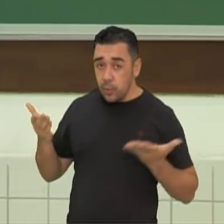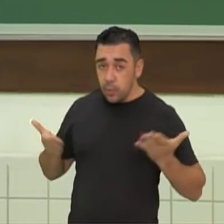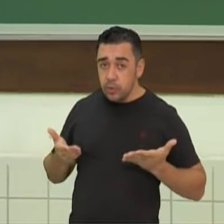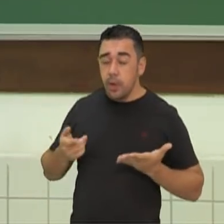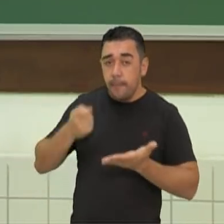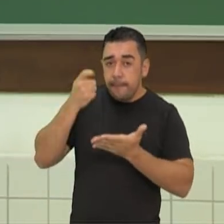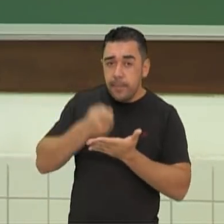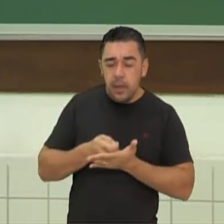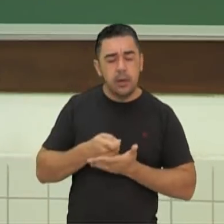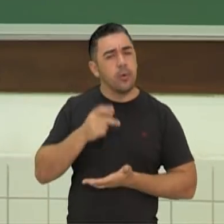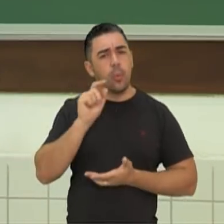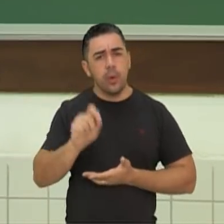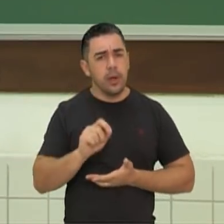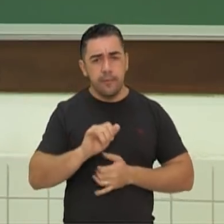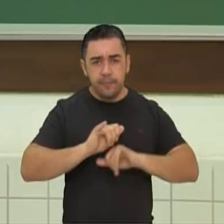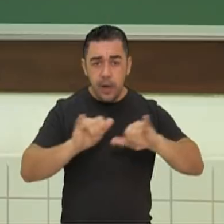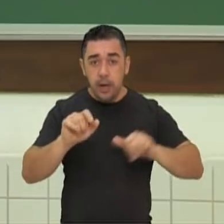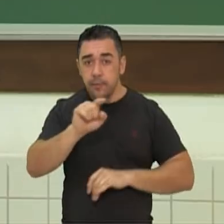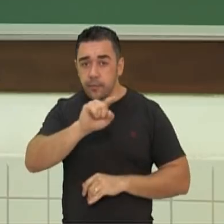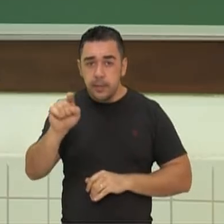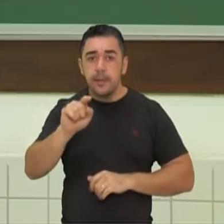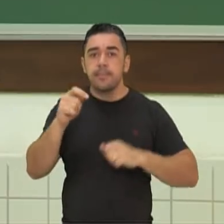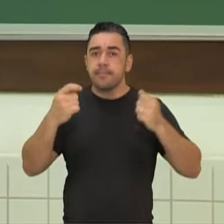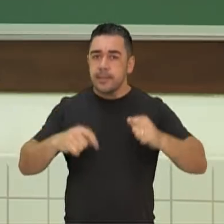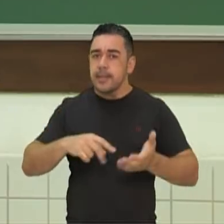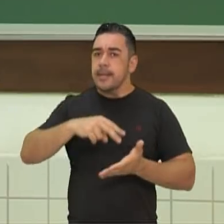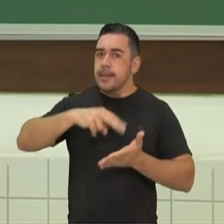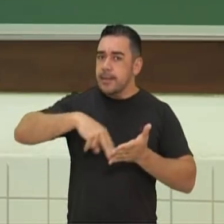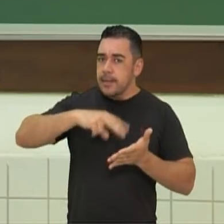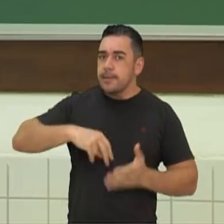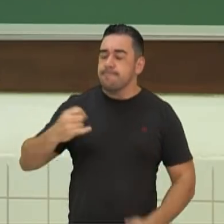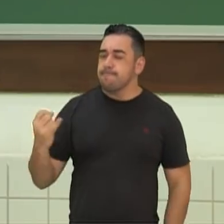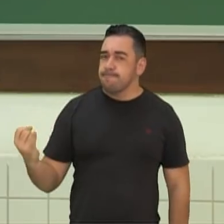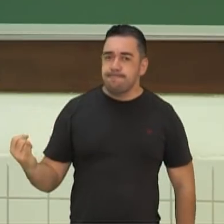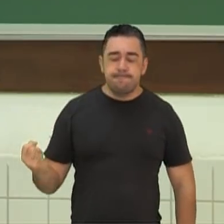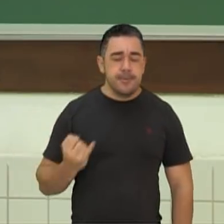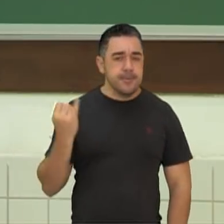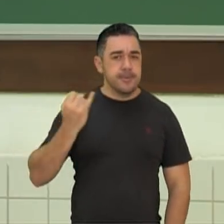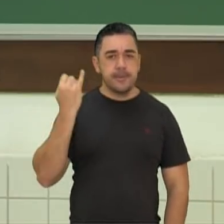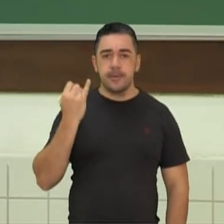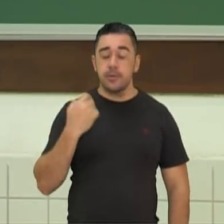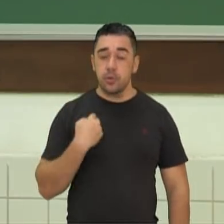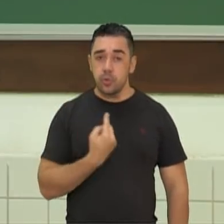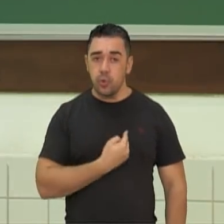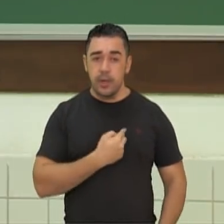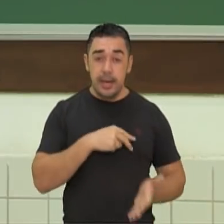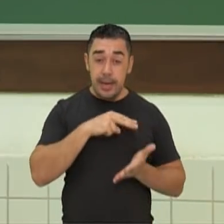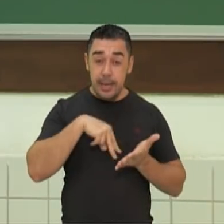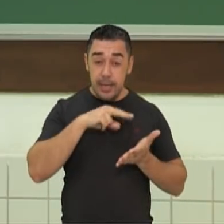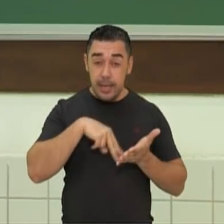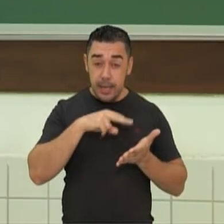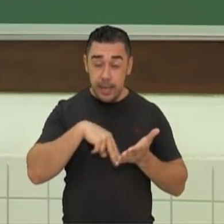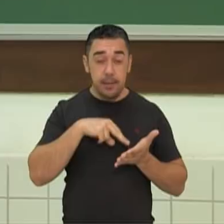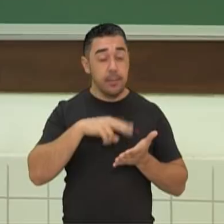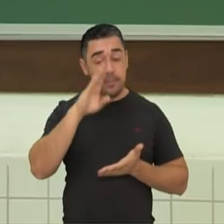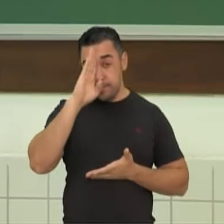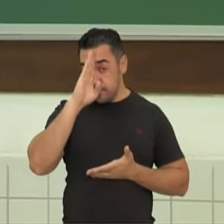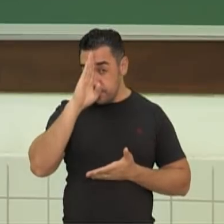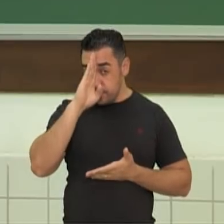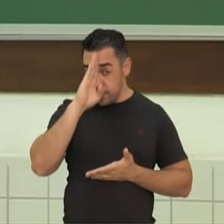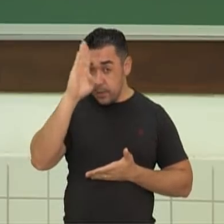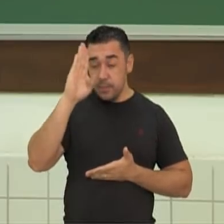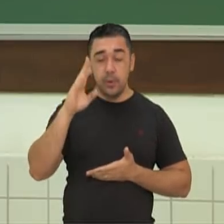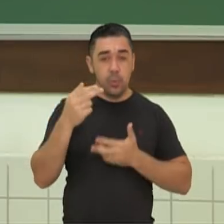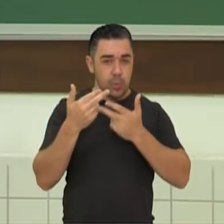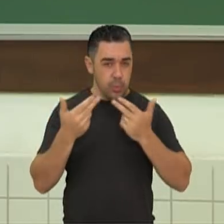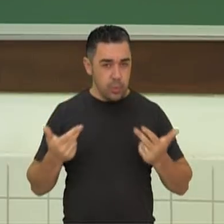obrigação de dizer para vocês o seguinte, ler é extremamente importante. Quando nós lemos, e lemos preferencialmente